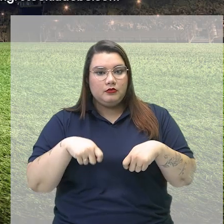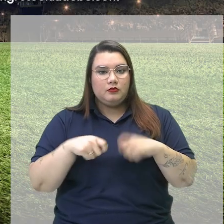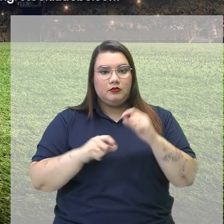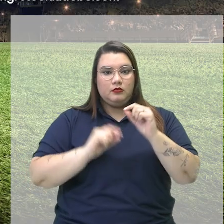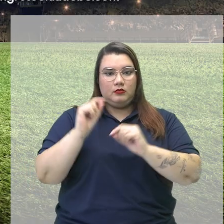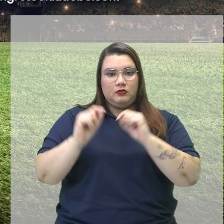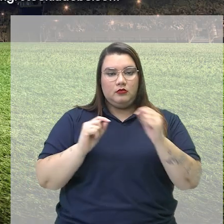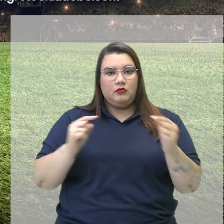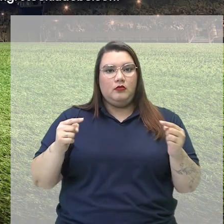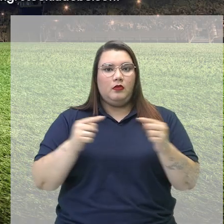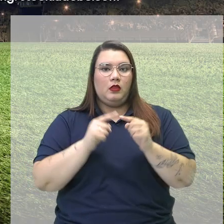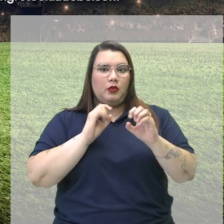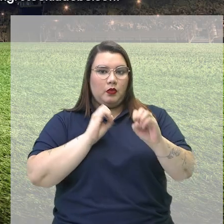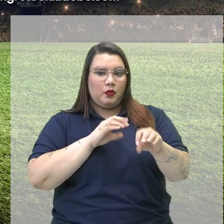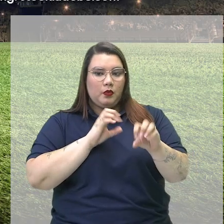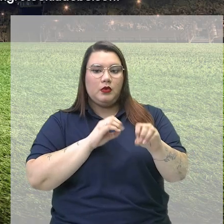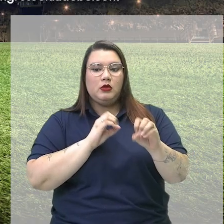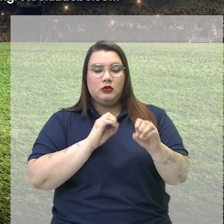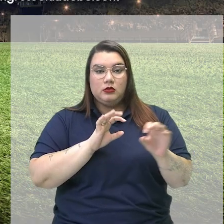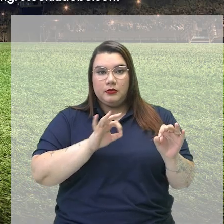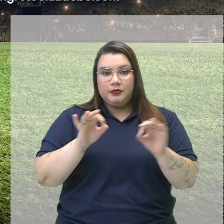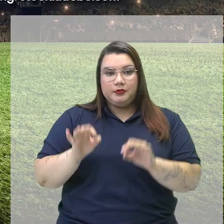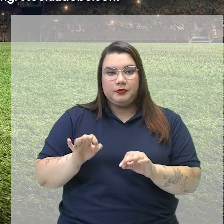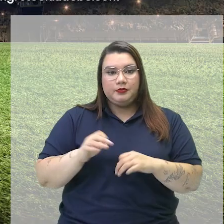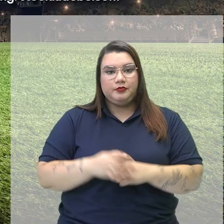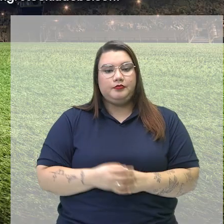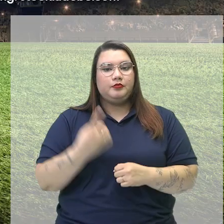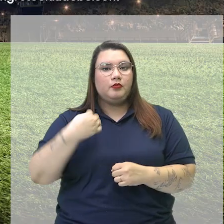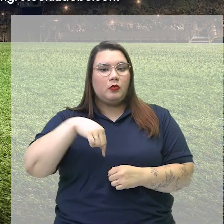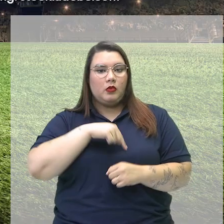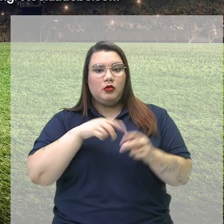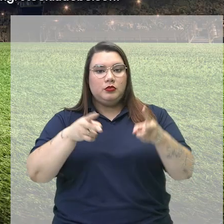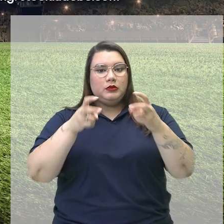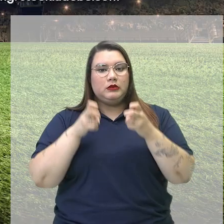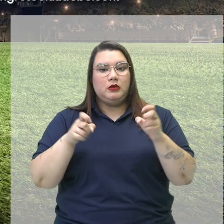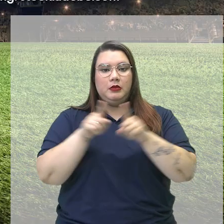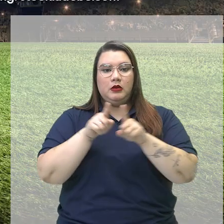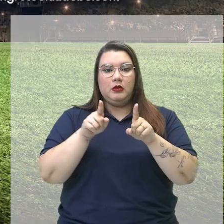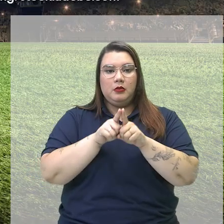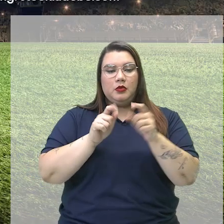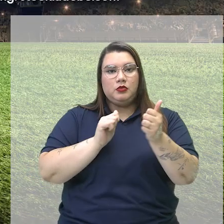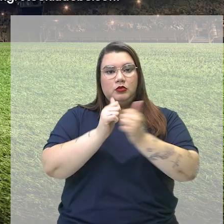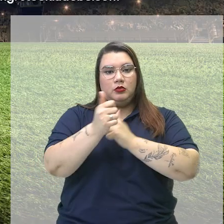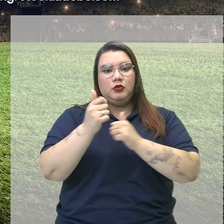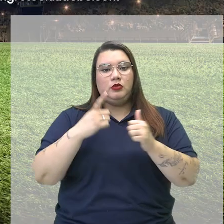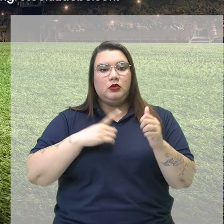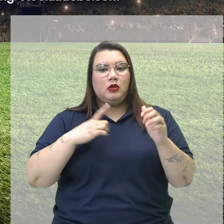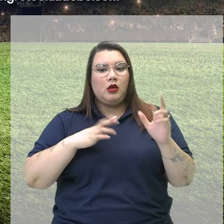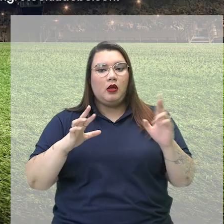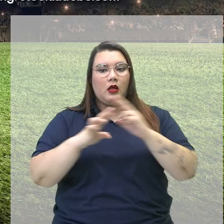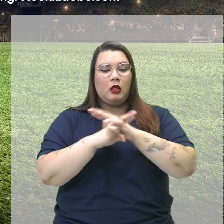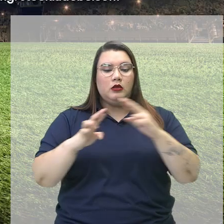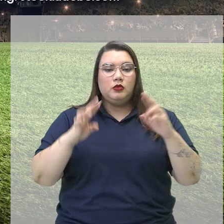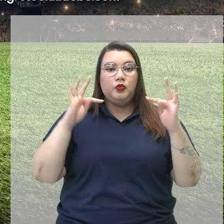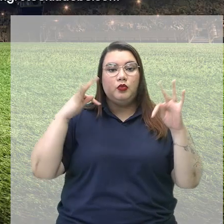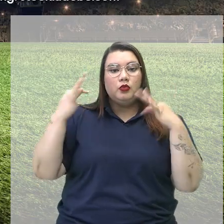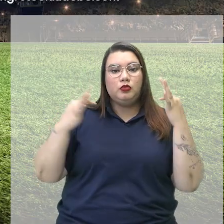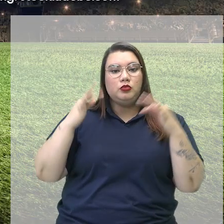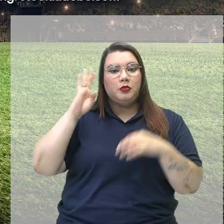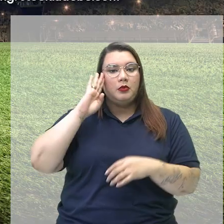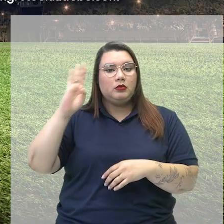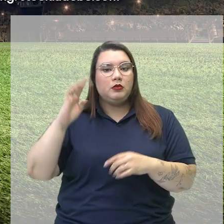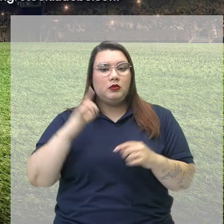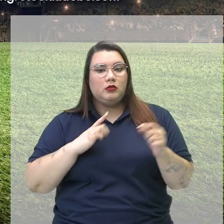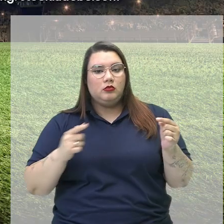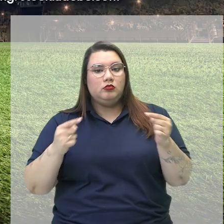da educação, né? E a gente vê também o esporte inserido na questão do turismo, principalmente quando se realizam